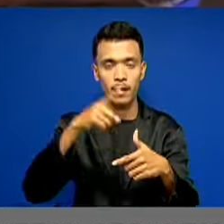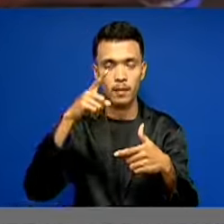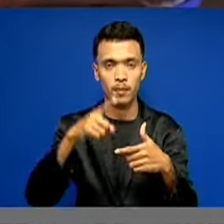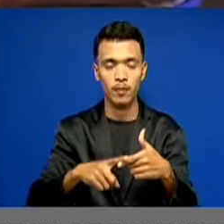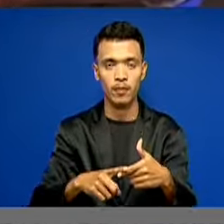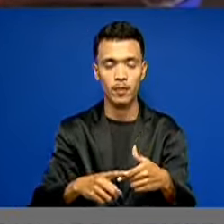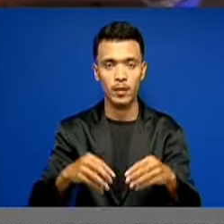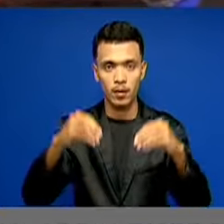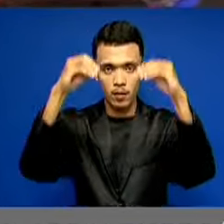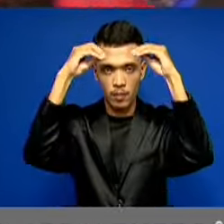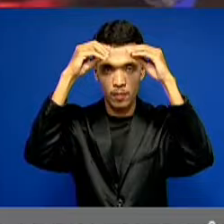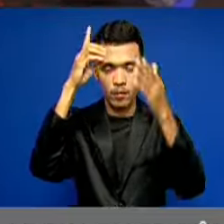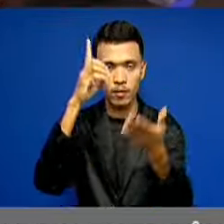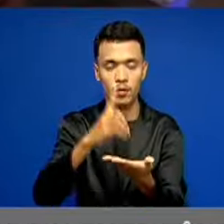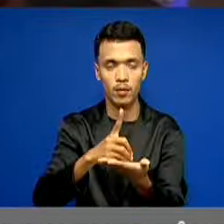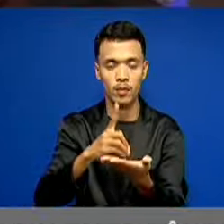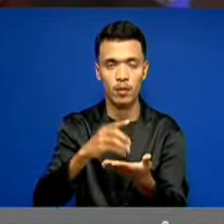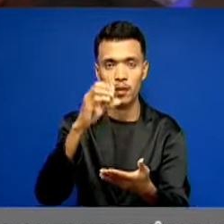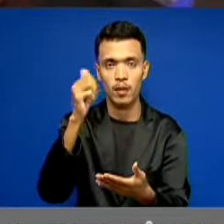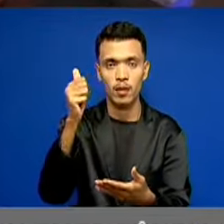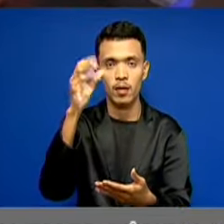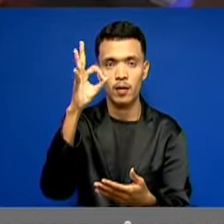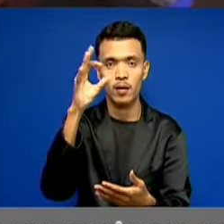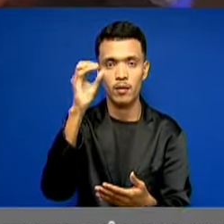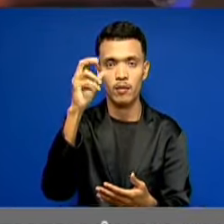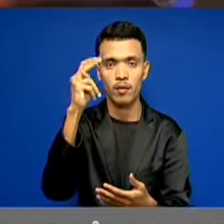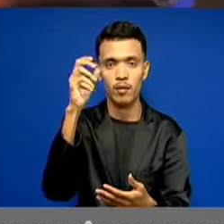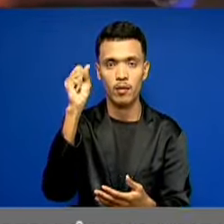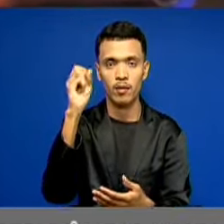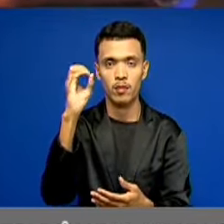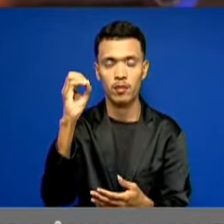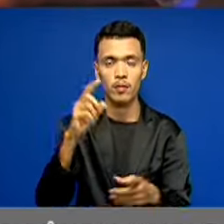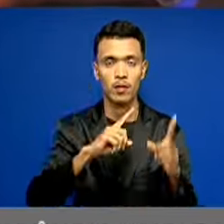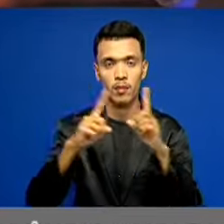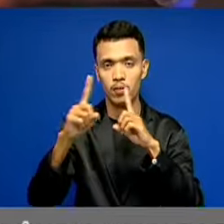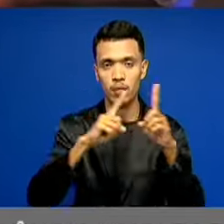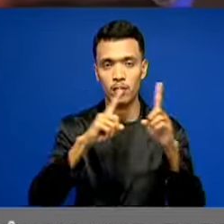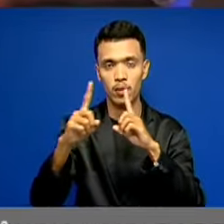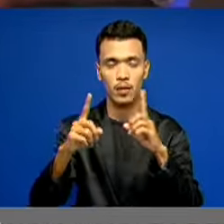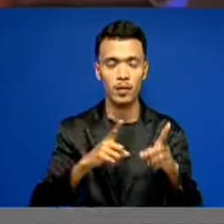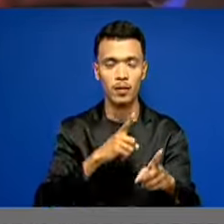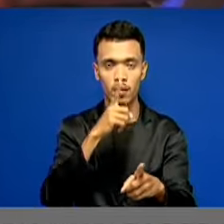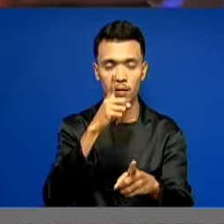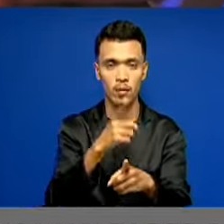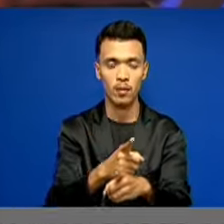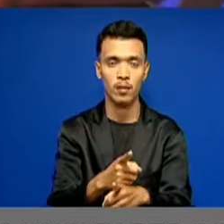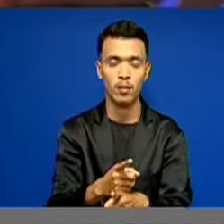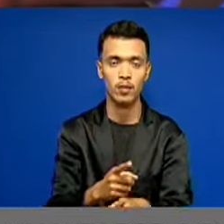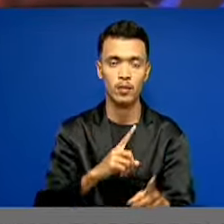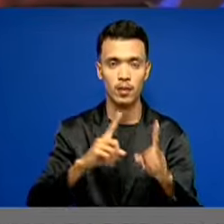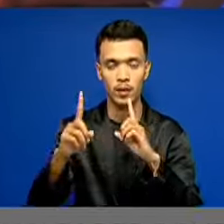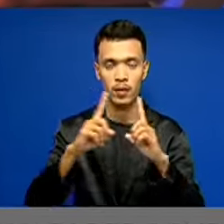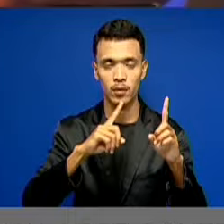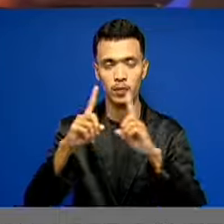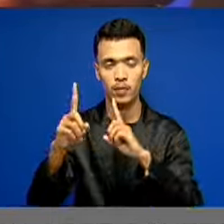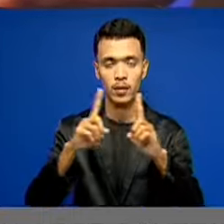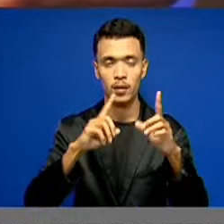detalhes, doutor Afonso Maga, se explica quando vai o curso irané. Onde são o diretor do curso, doutor Martins, explica aí